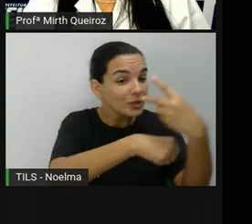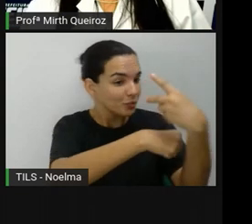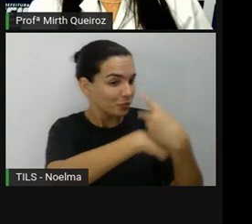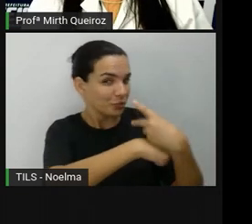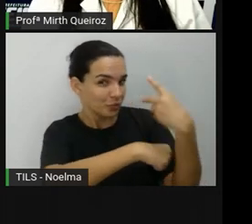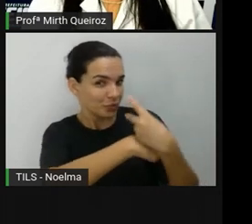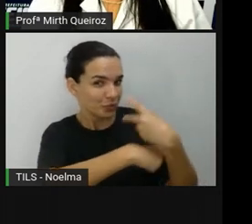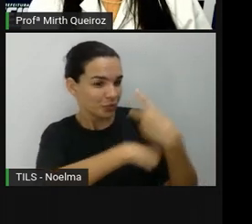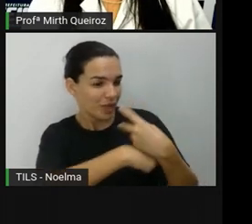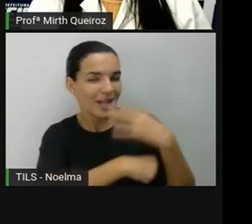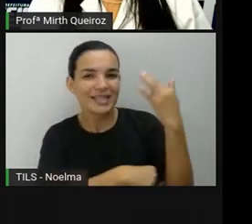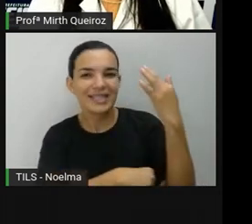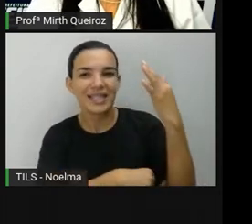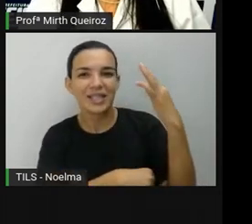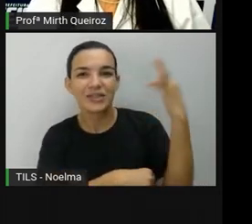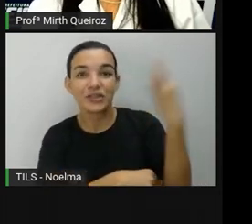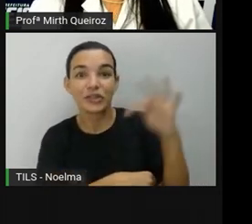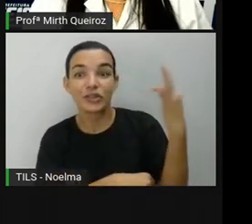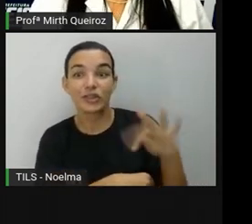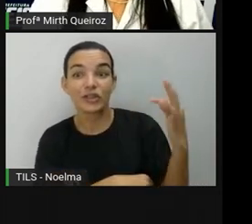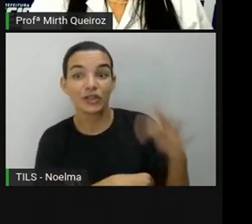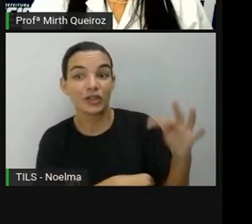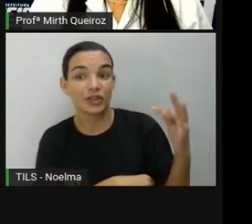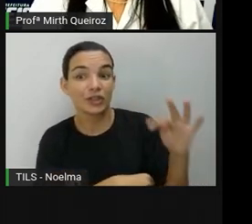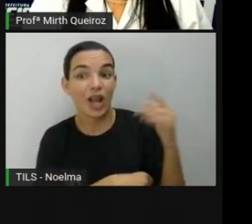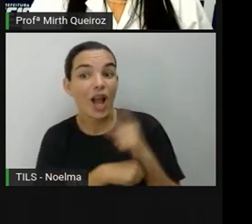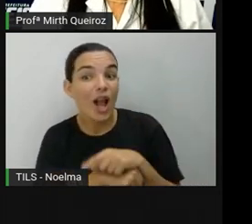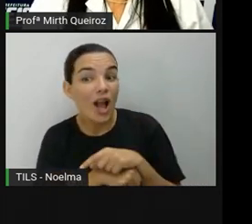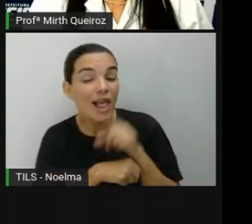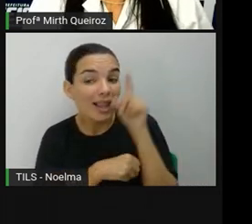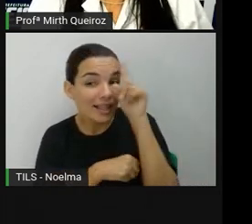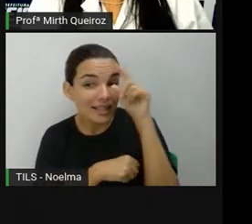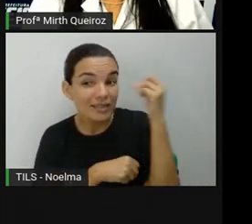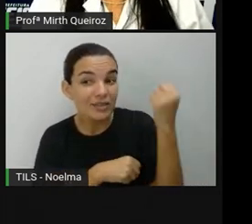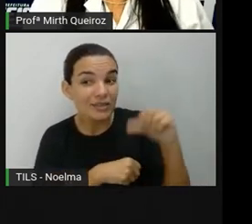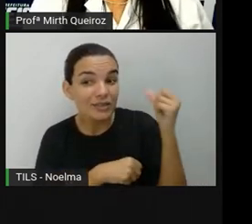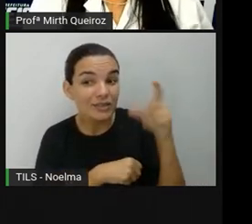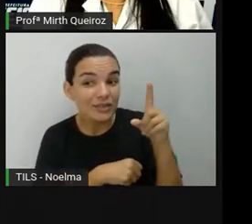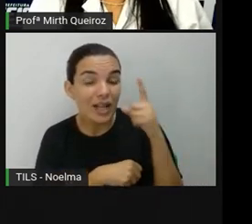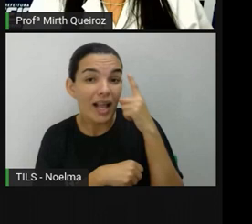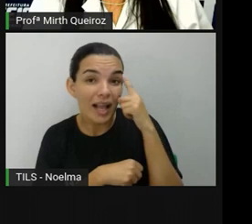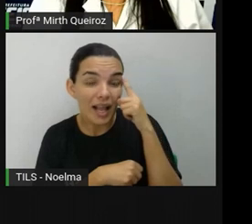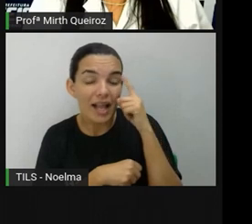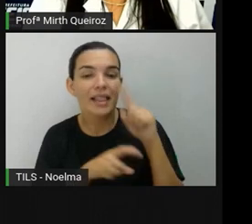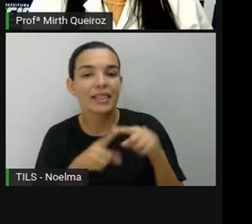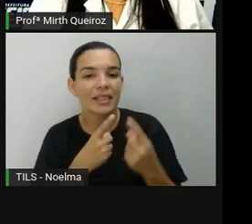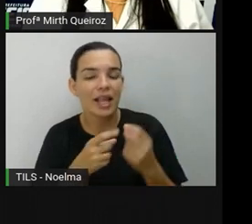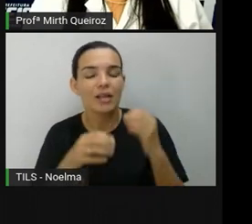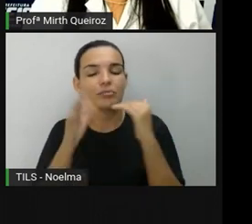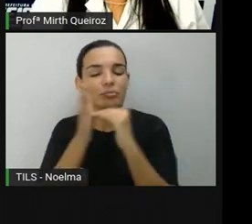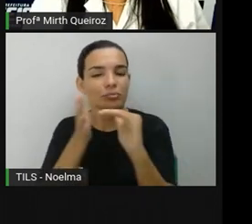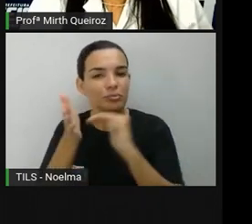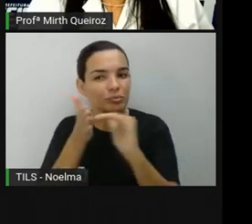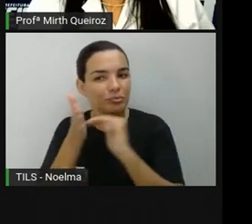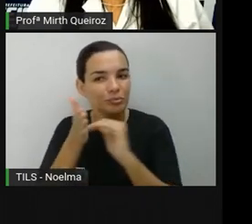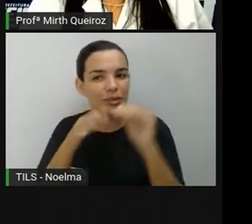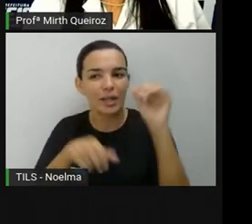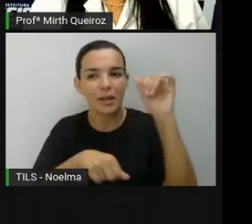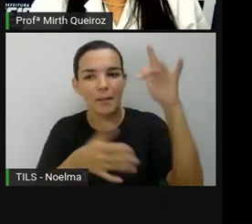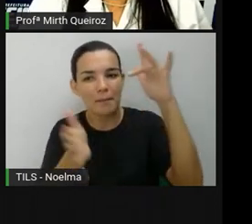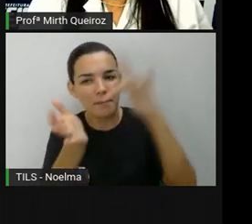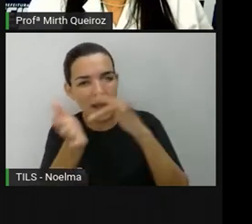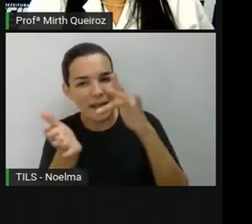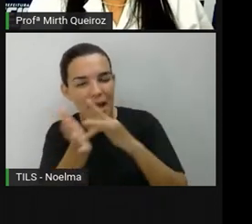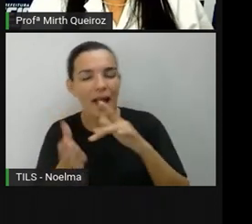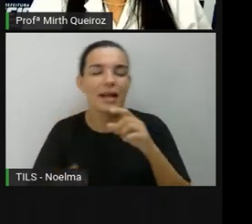de TikTok, né? Disponibilizar aí a secretaria, divulgar nas suas redes sociais, marcar a Secretaria de Educação, a SEDUC,